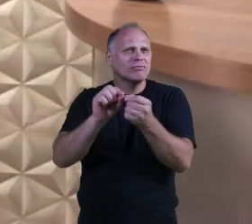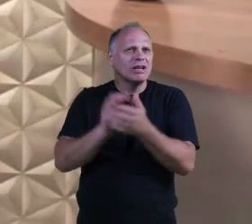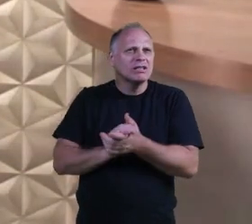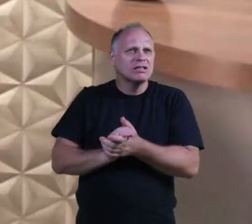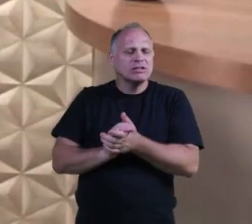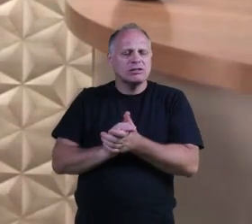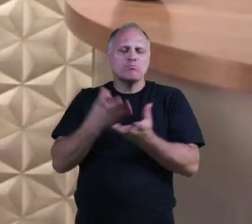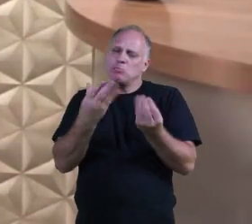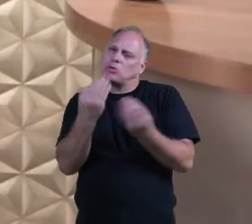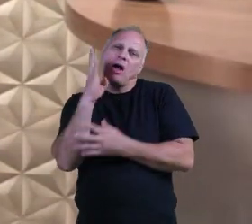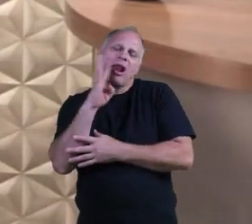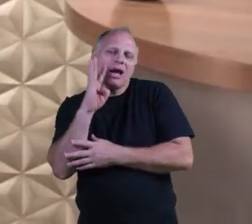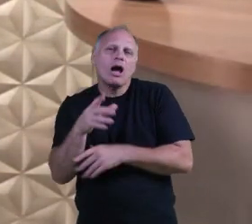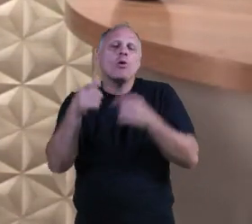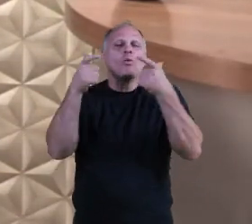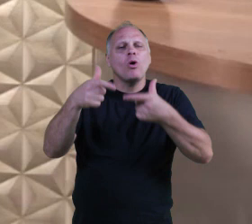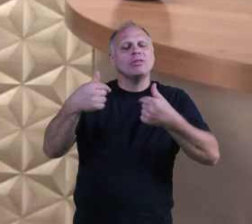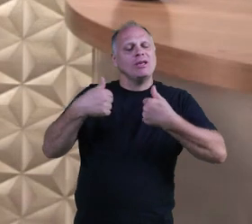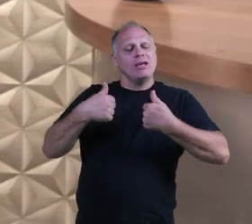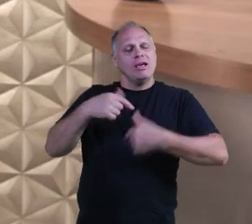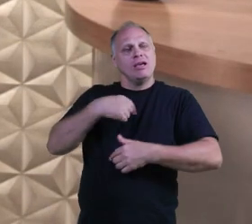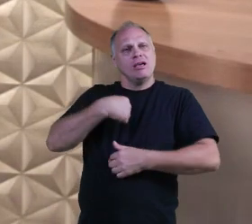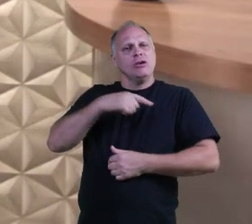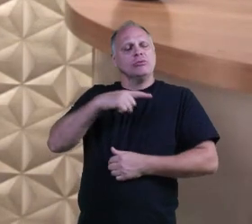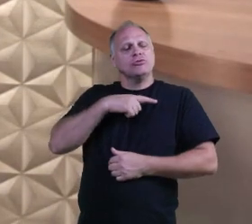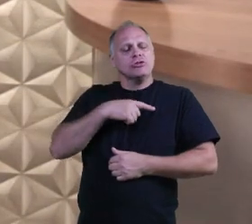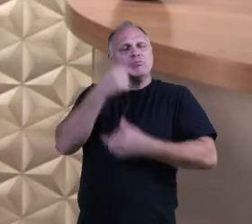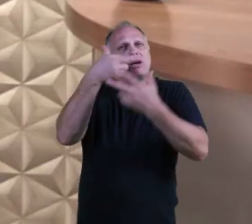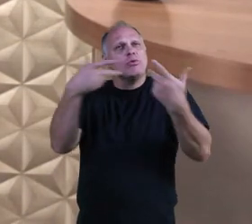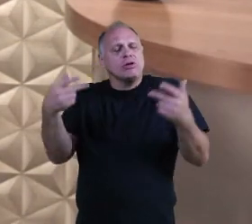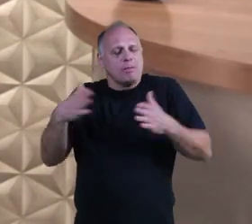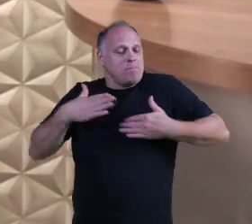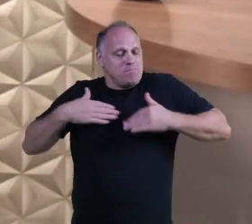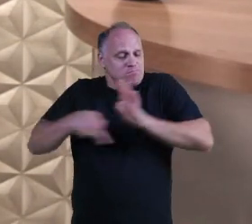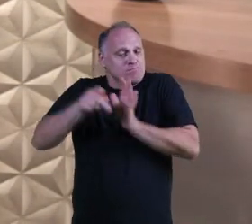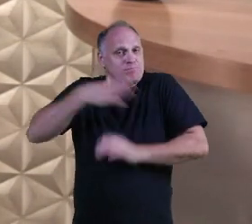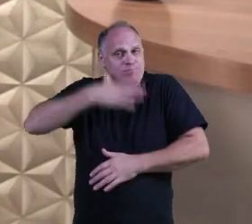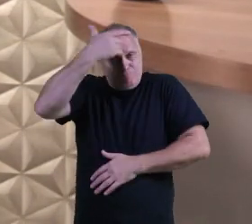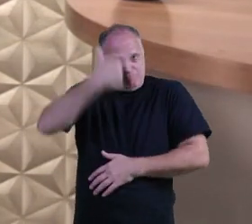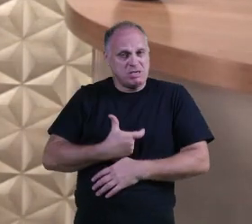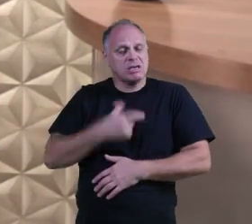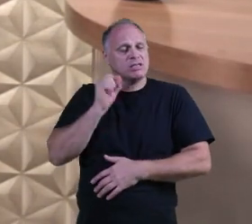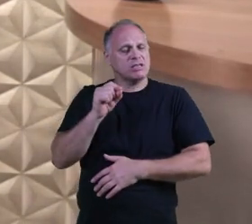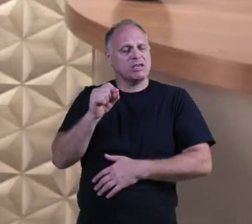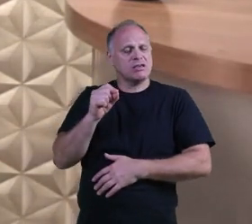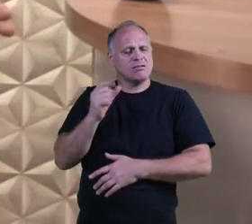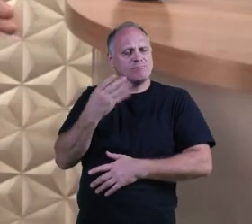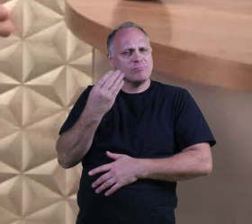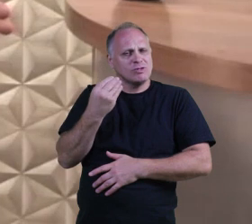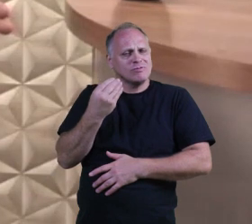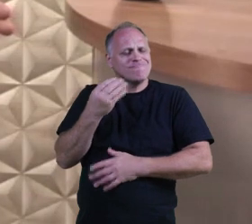bar. Foi onde a gente conseguiu essa sala, no centro, né? Bem próximo ali do Cachurrasco e do